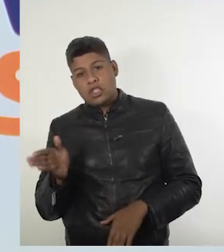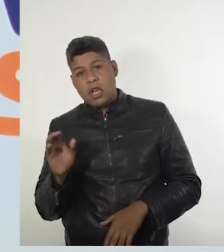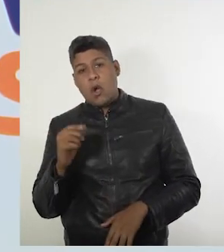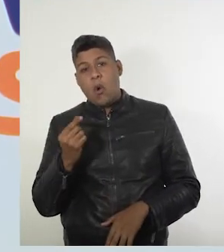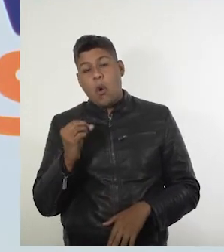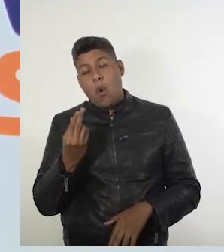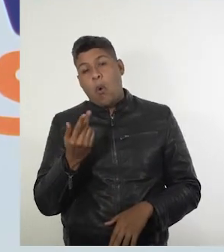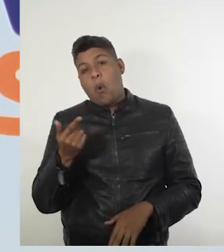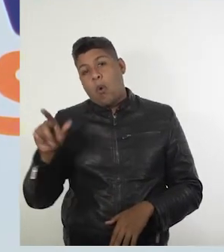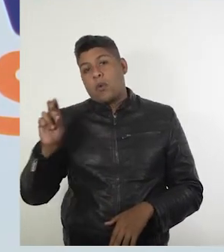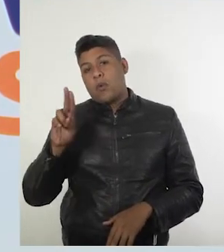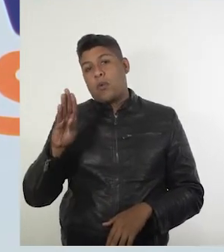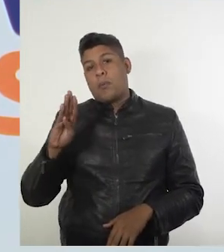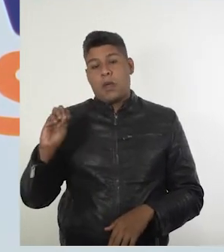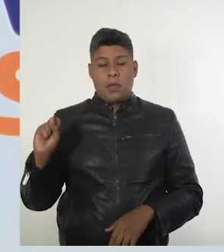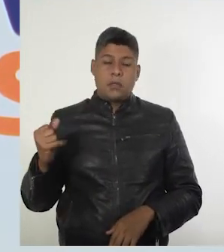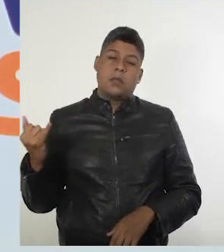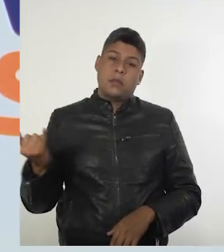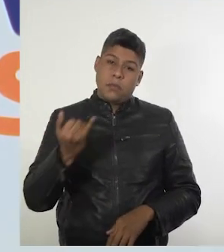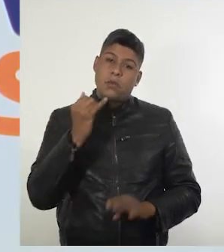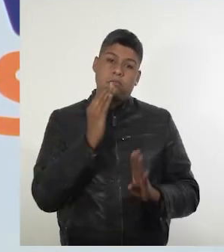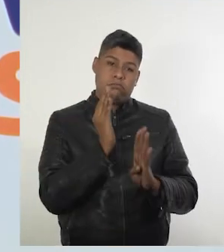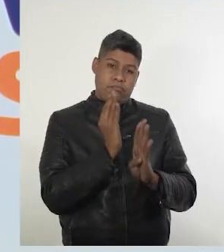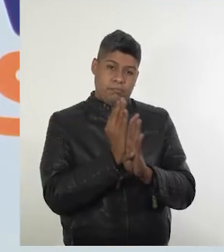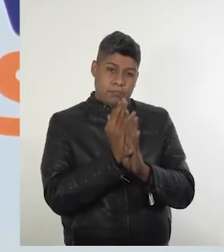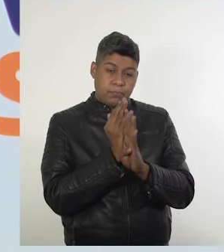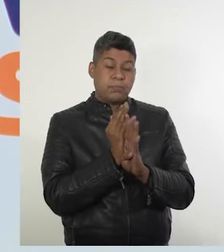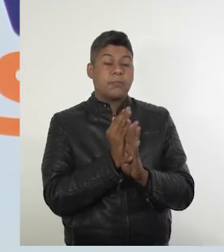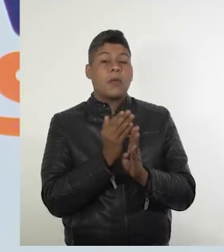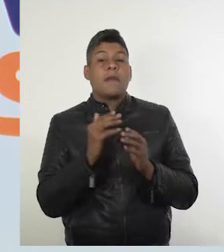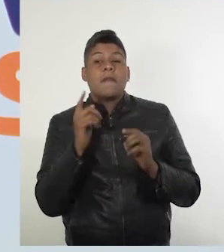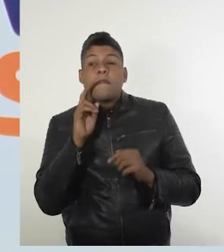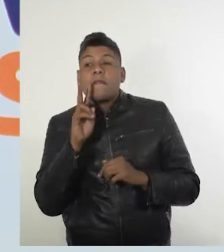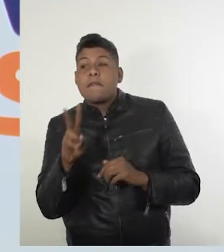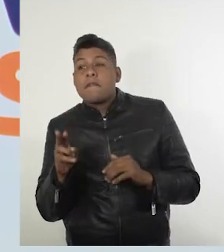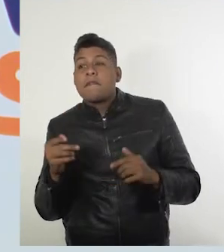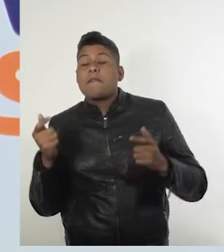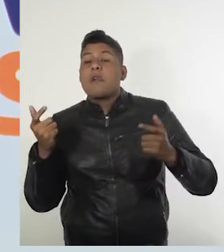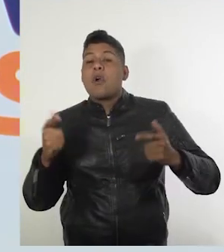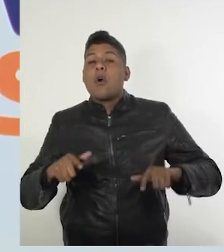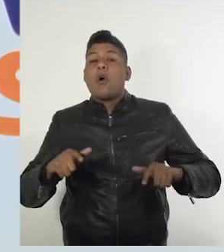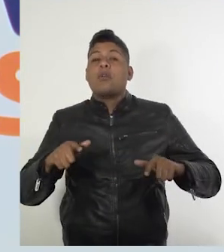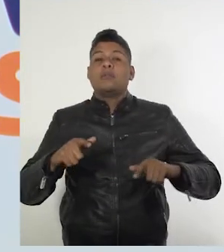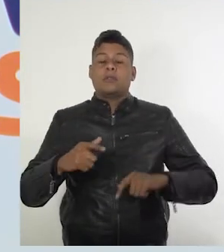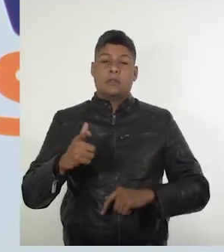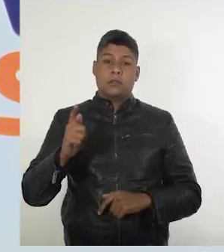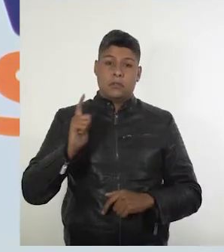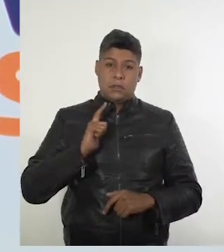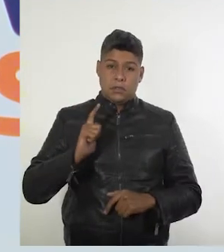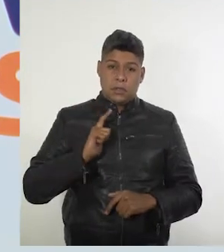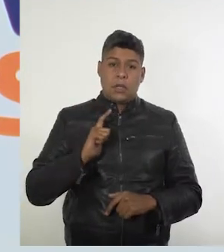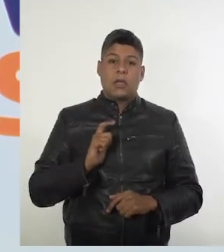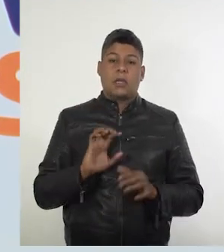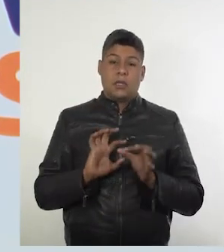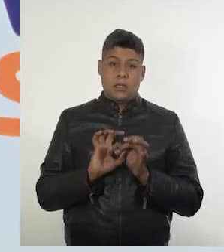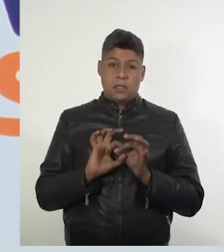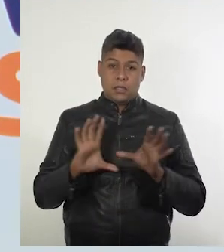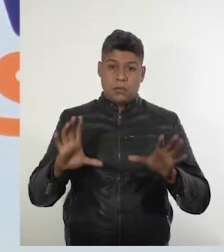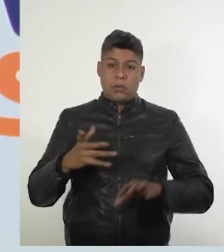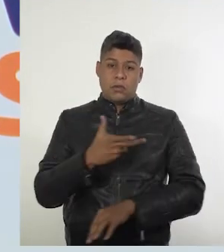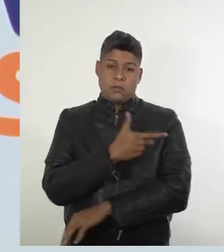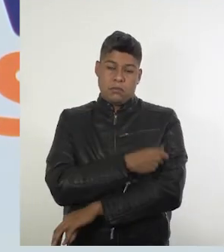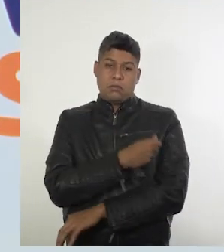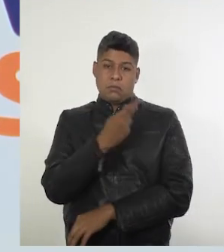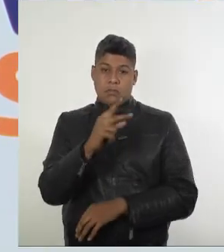em outro UBS. É muito importante que você faça essa consulta para você se direcionar a um dos nossos locais de vacinação, no local que está disponível a vacina para a